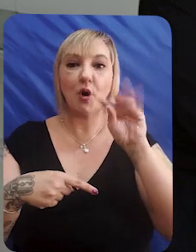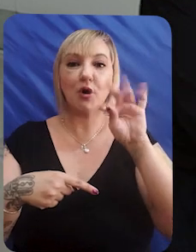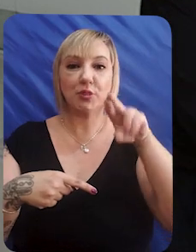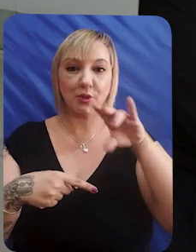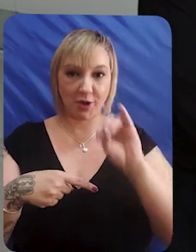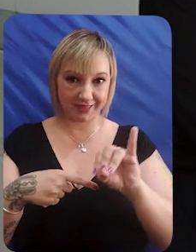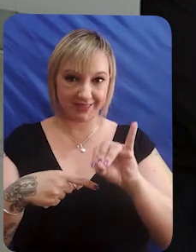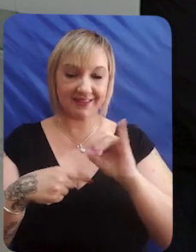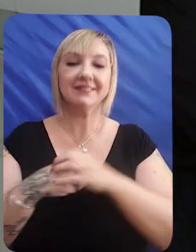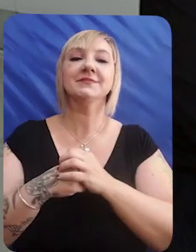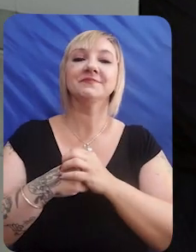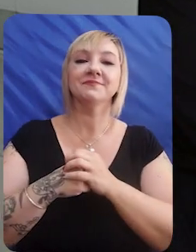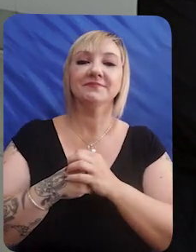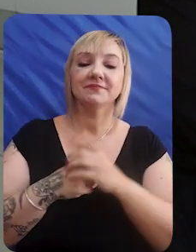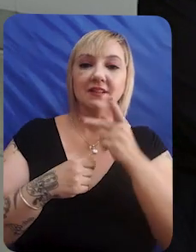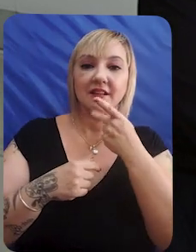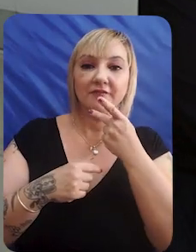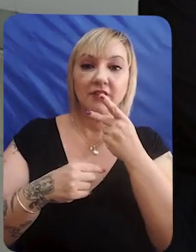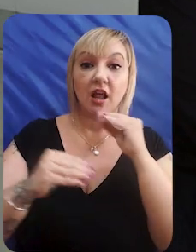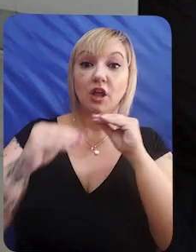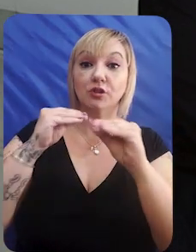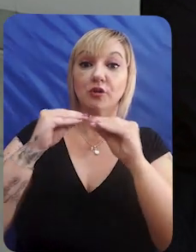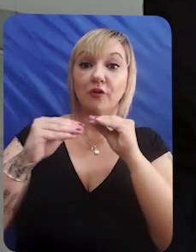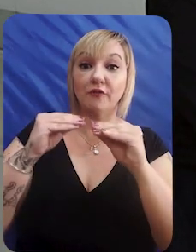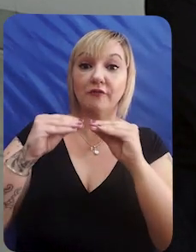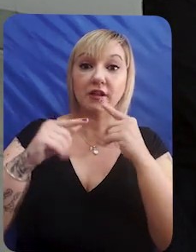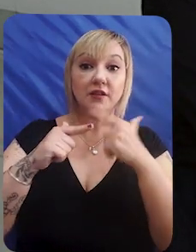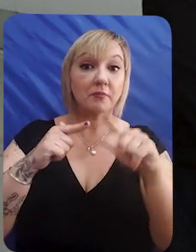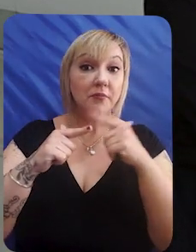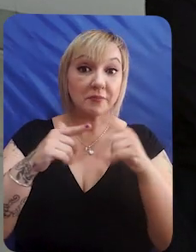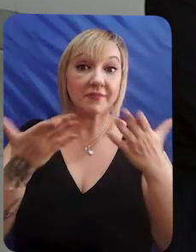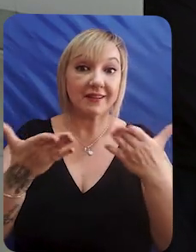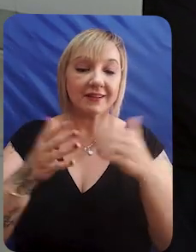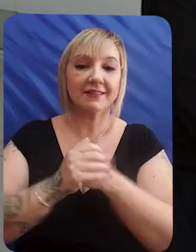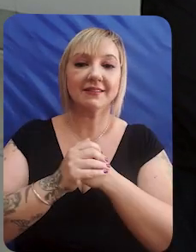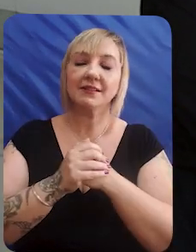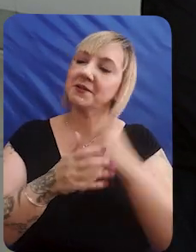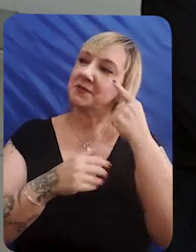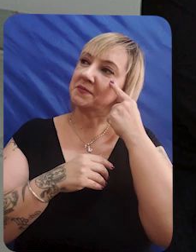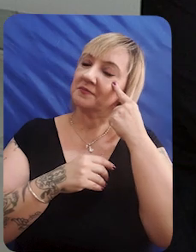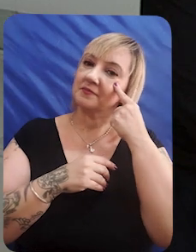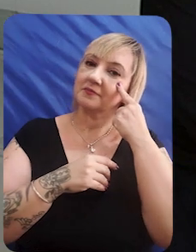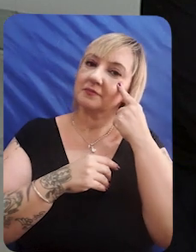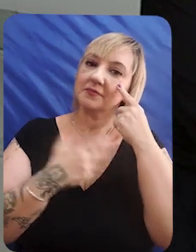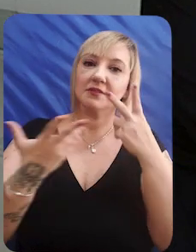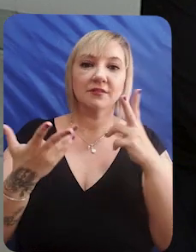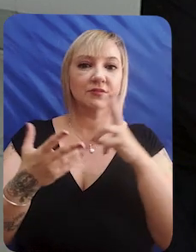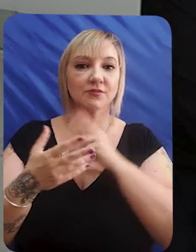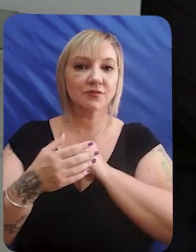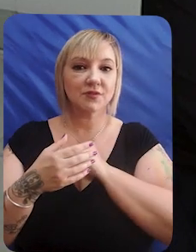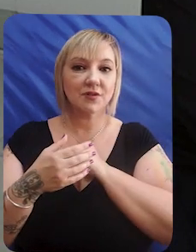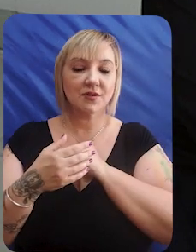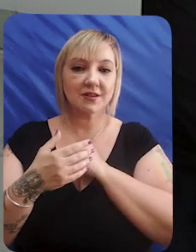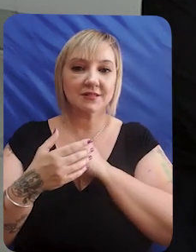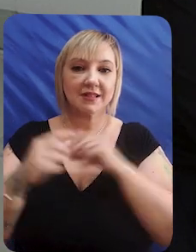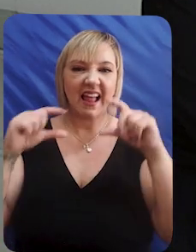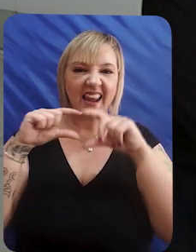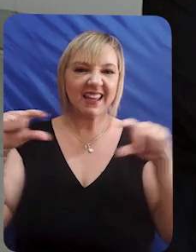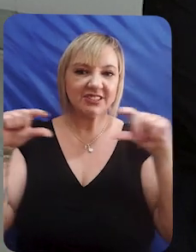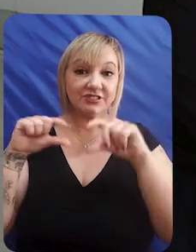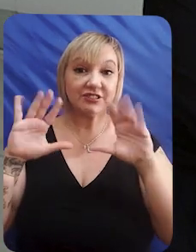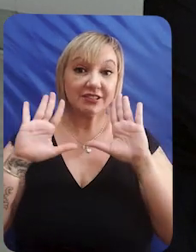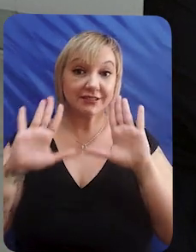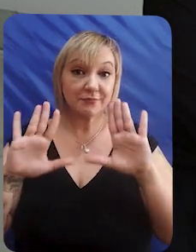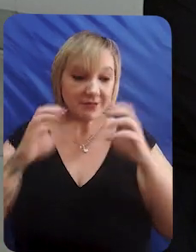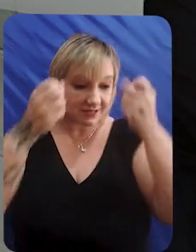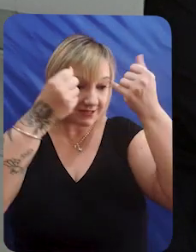nosso querido, e eu fiquei pensando assim, novela, que é um programa tão popular. Aí eu pensei, a gente pensou, mas tem legenda, mas